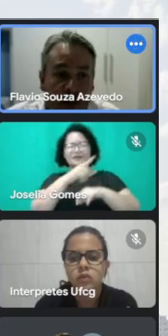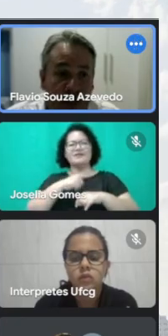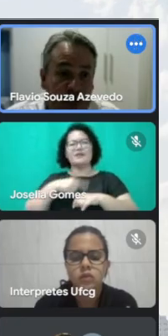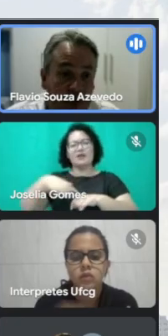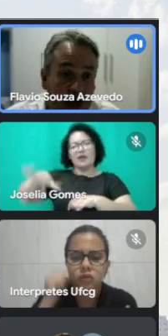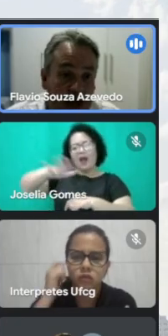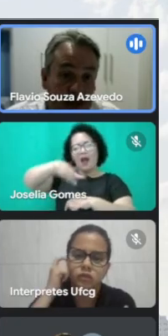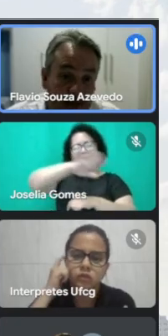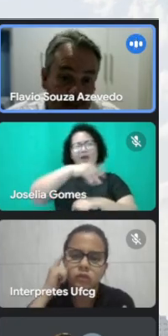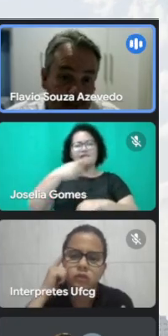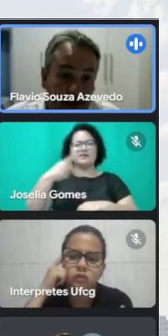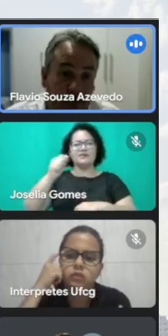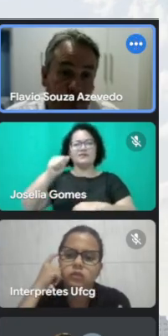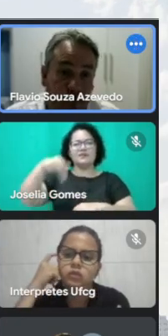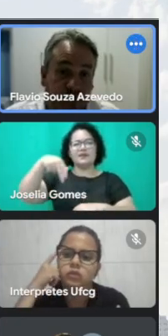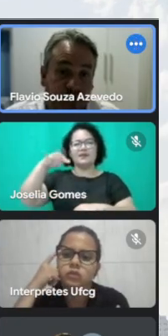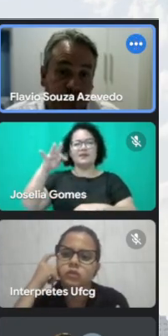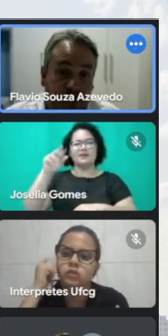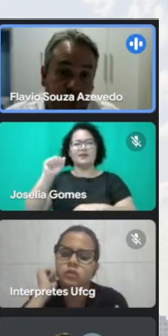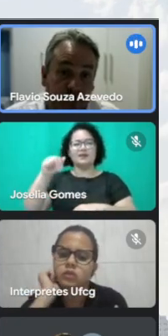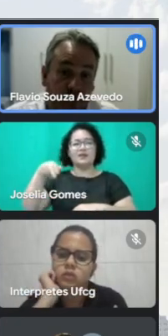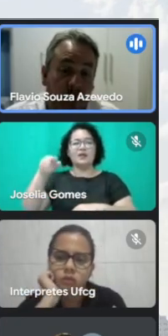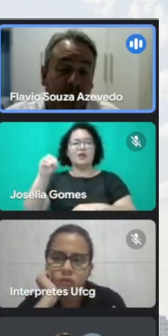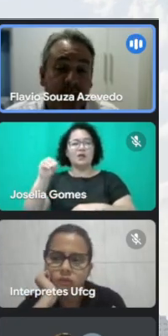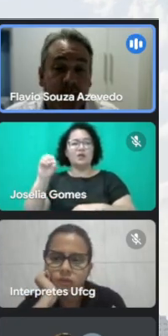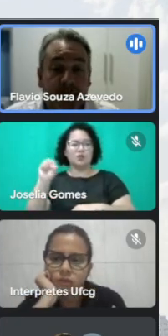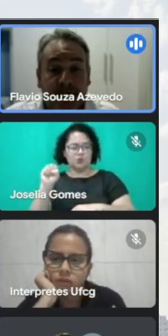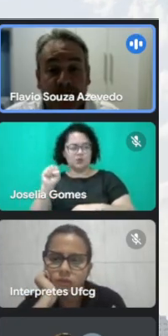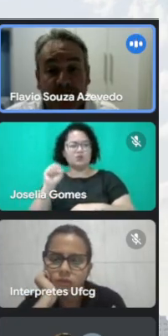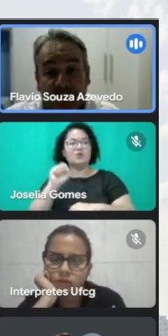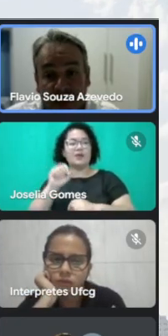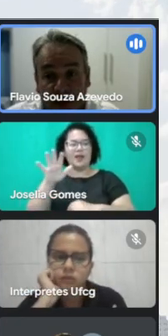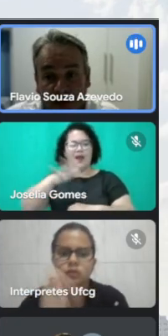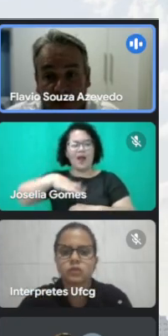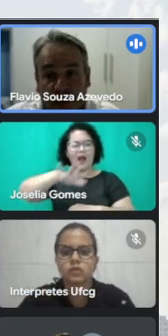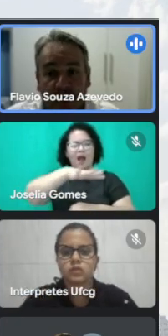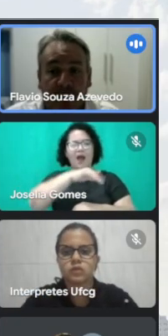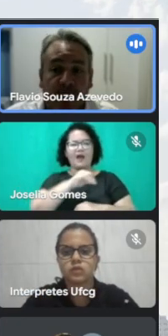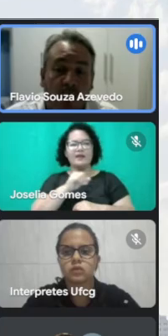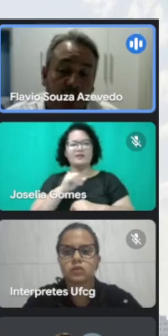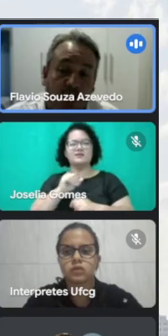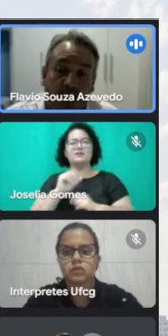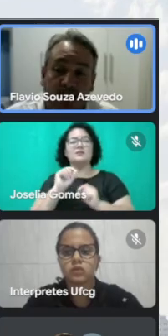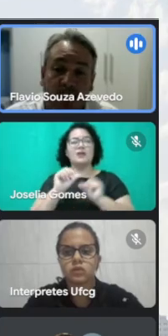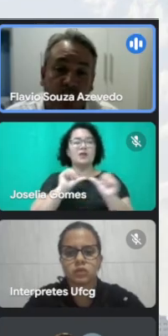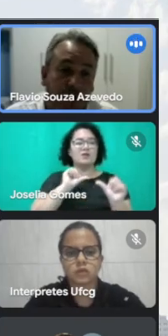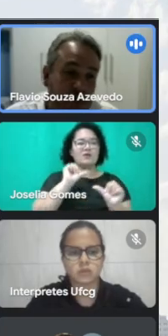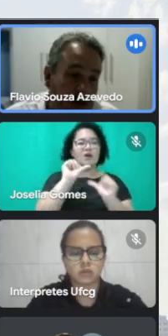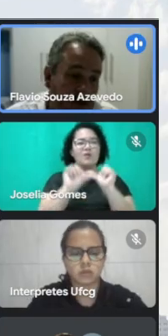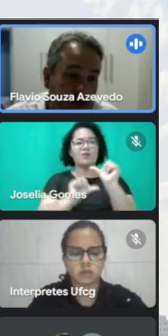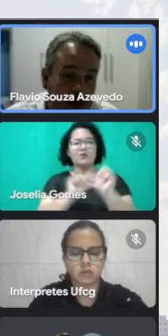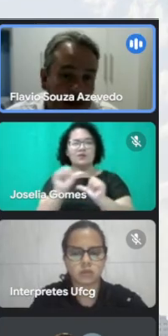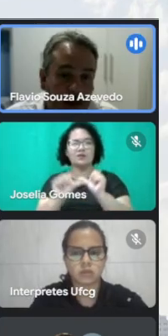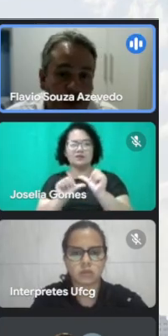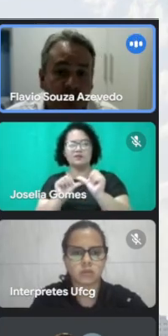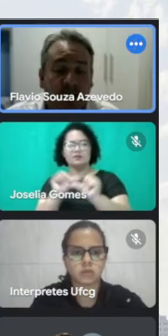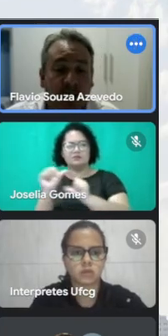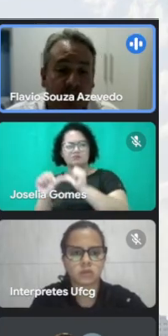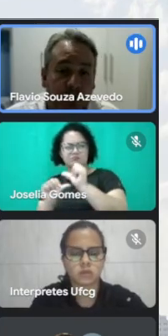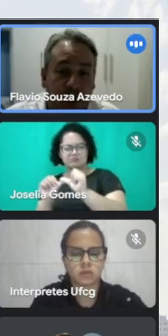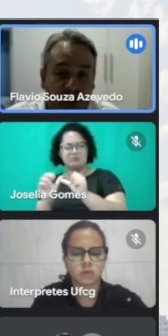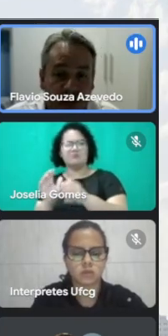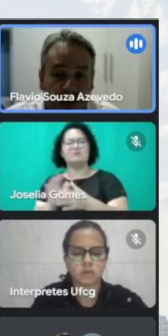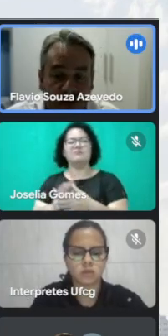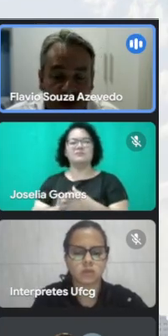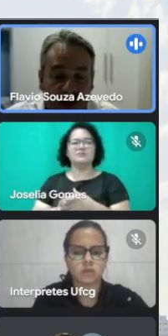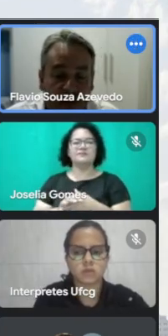pântanos. São áreas, né, que são áreas ambientes de transição, né, e forma-se onde águas superficiais e subterrâneas e